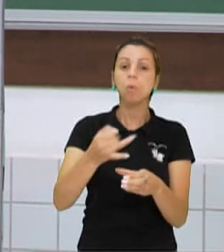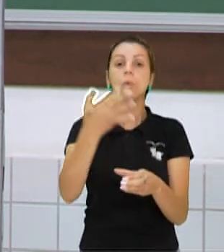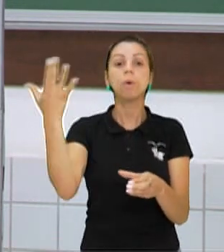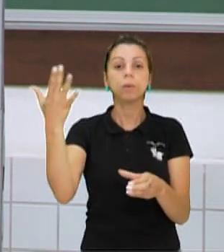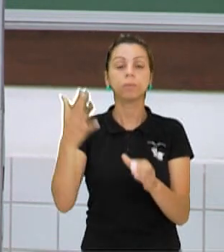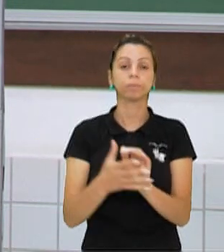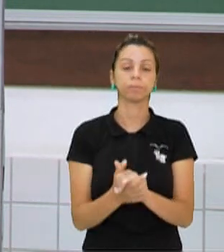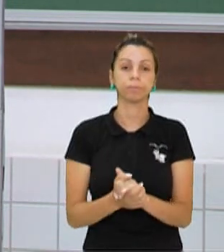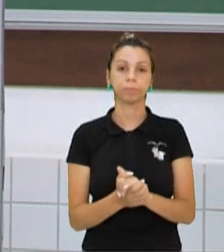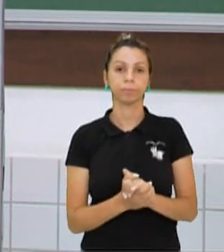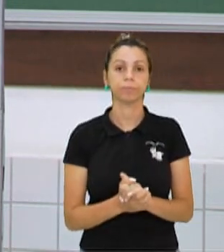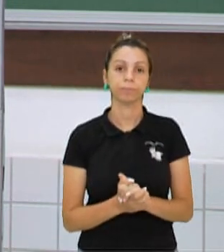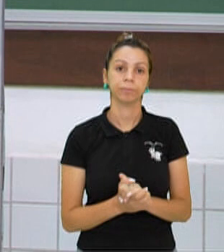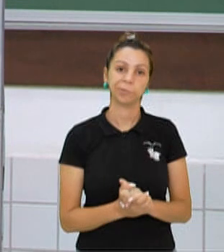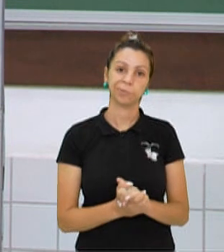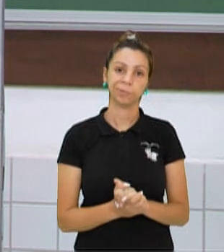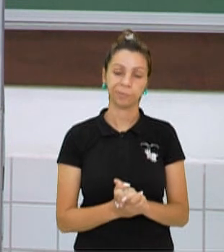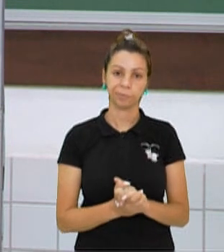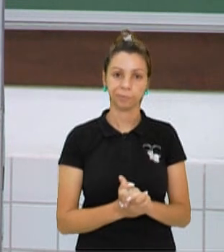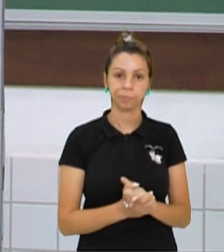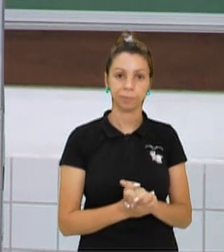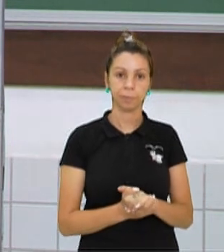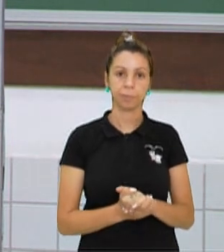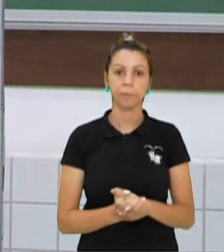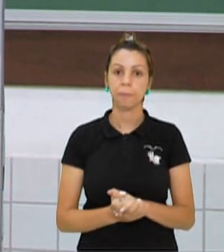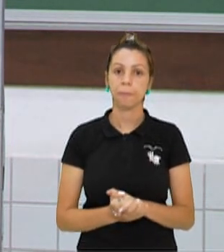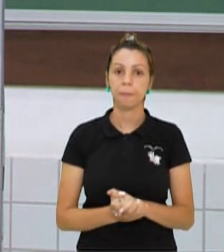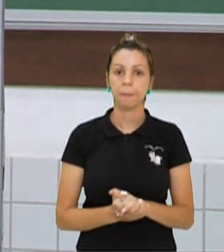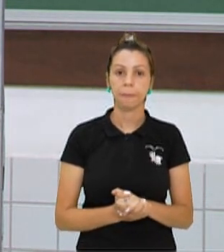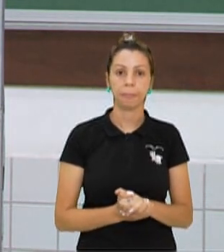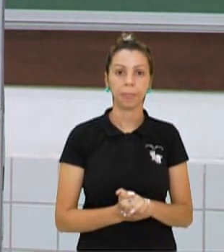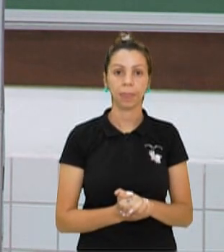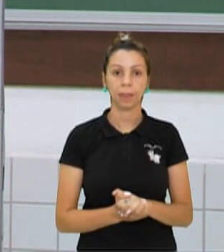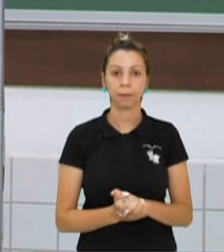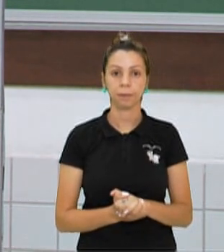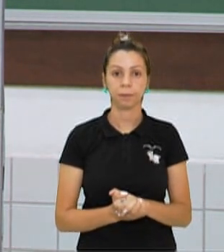ok? Beleza? Tá certo então. Veja,